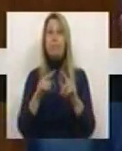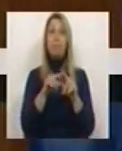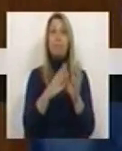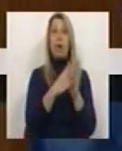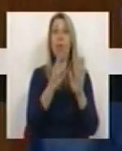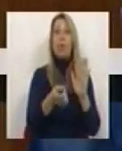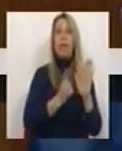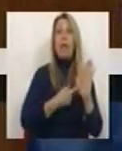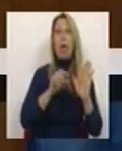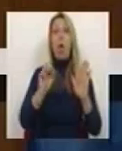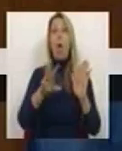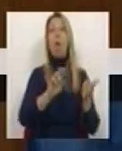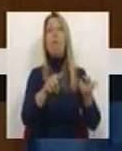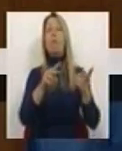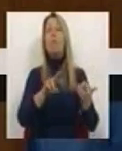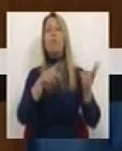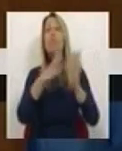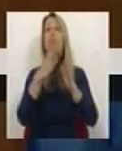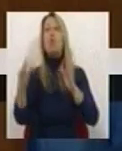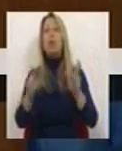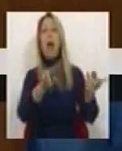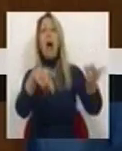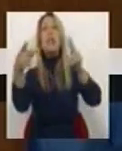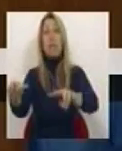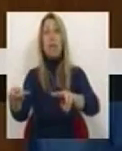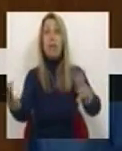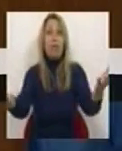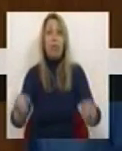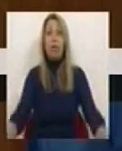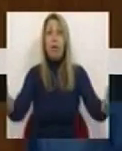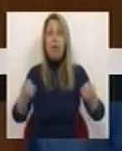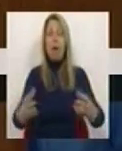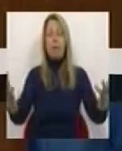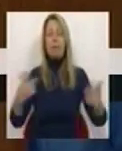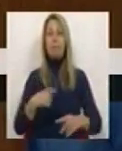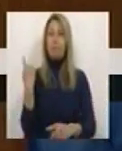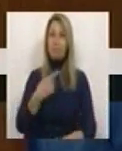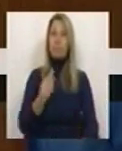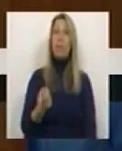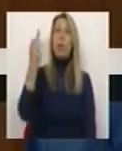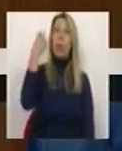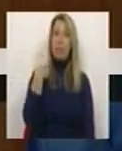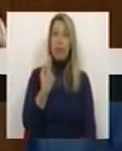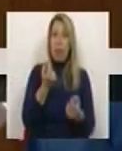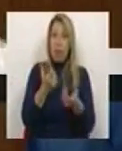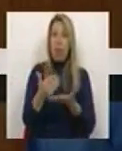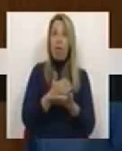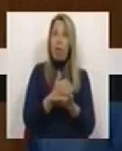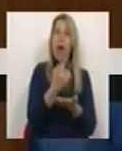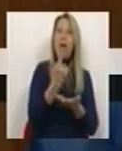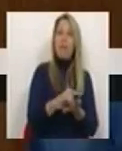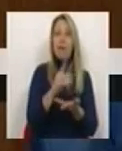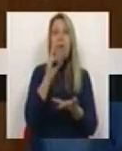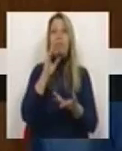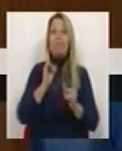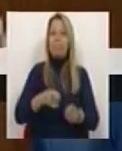modelo, nem modelo alternativo. E por isso nós, o ano passado, com os poucos recursos que tínhamos, começámos a procurar